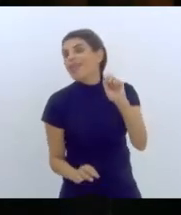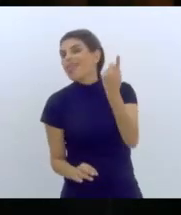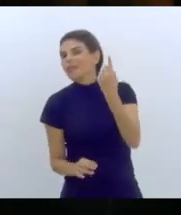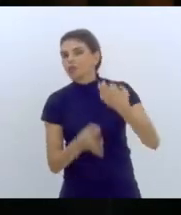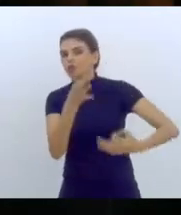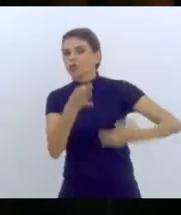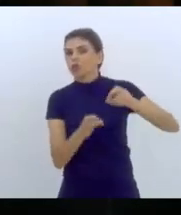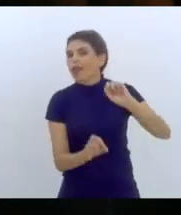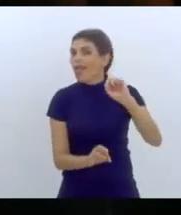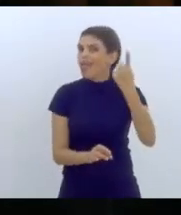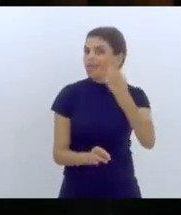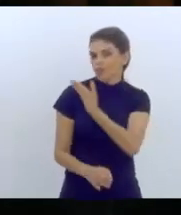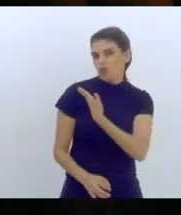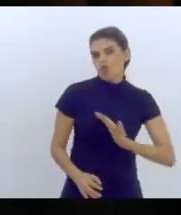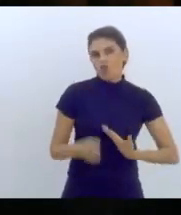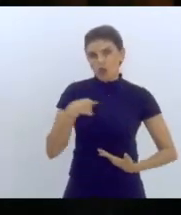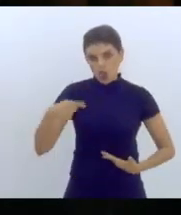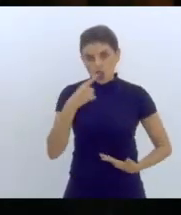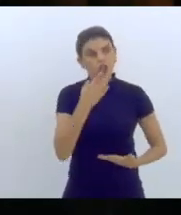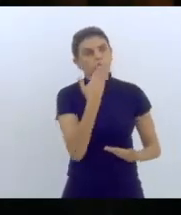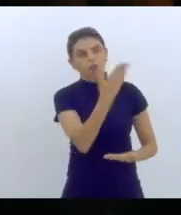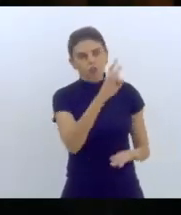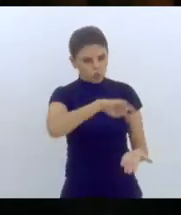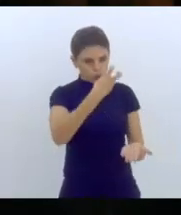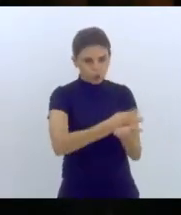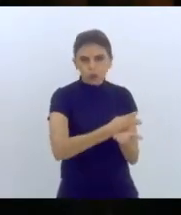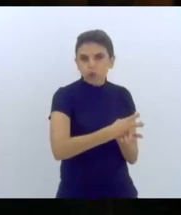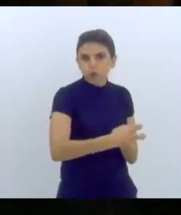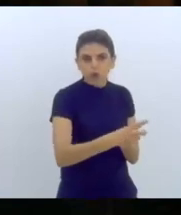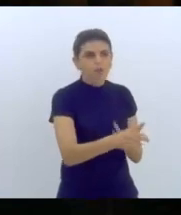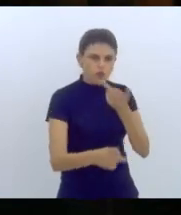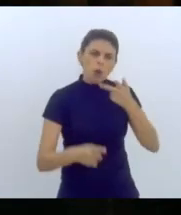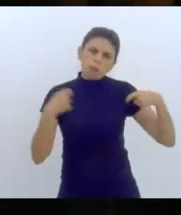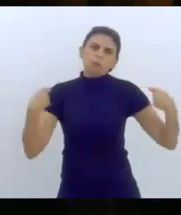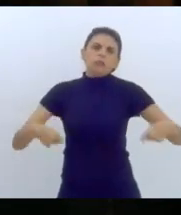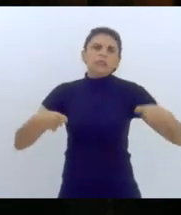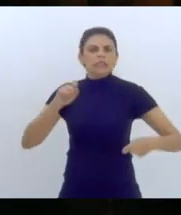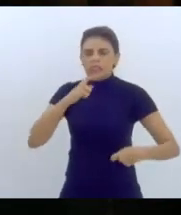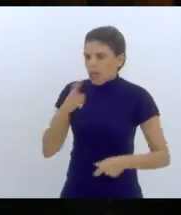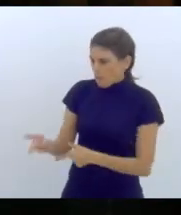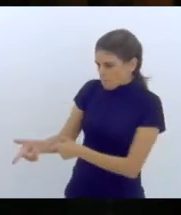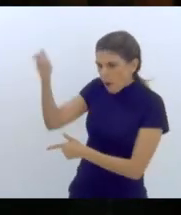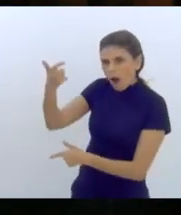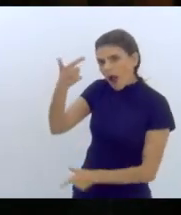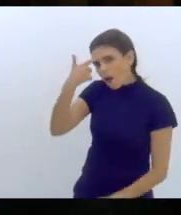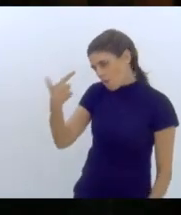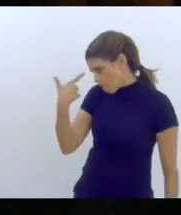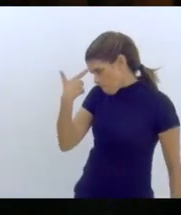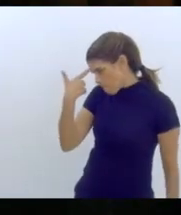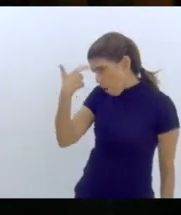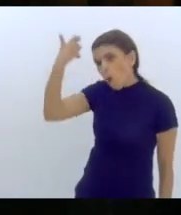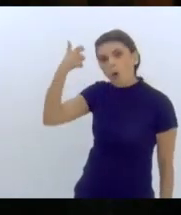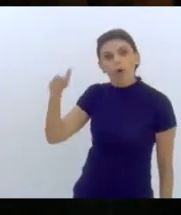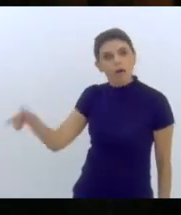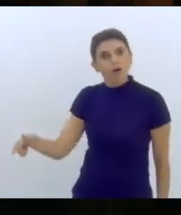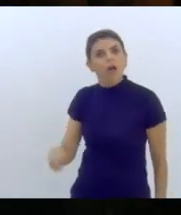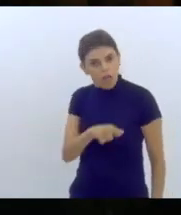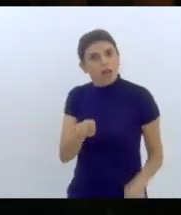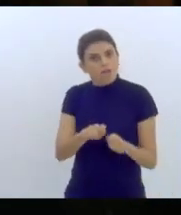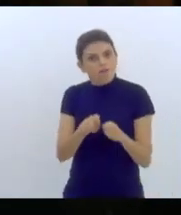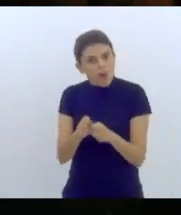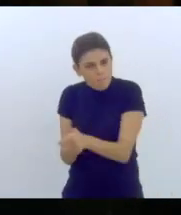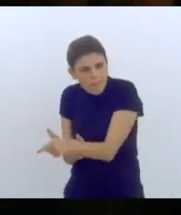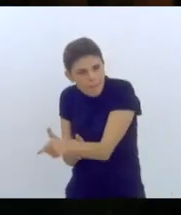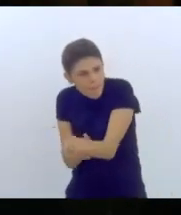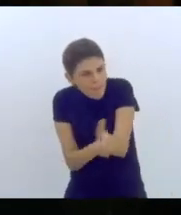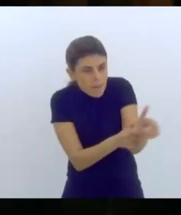aquele ex-governador que nós caçamos, que dizia que tinha que dar tiro na cabecinha? Ele metralhou uma